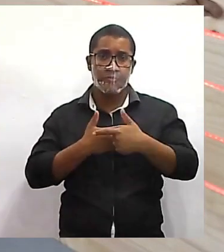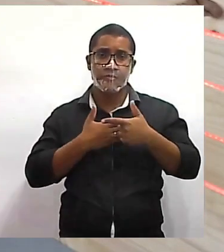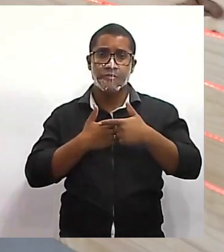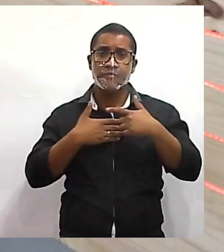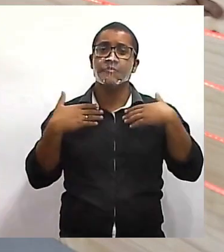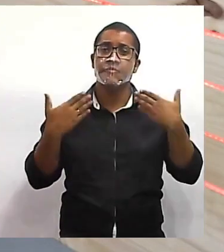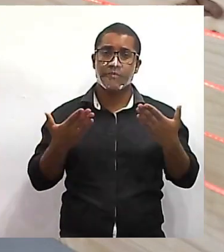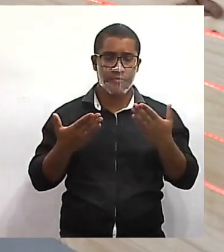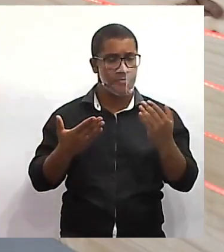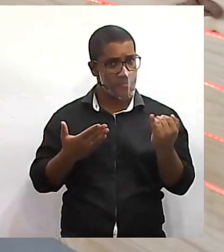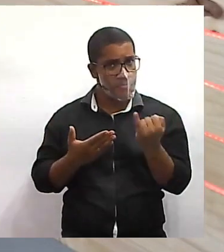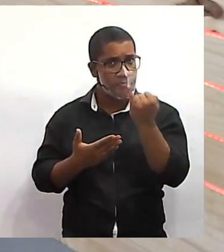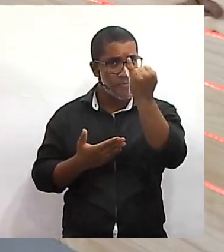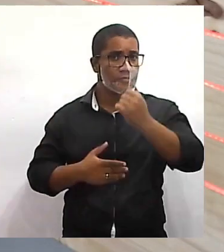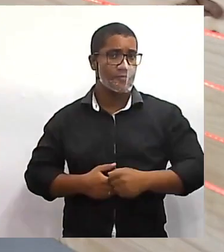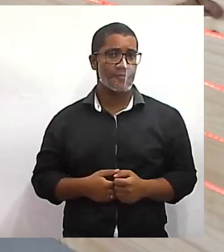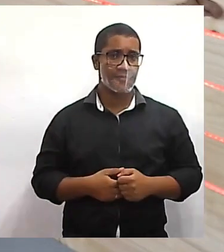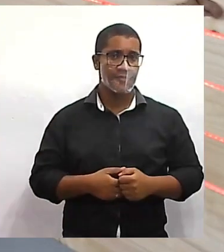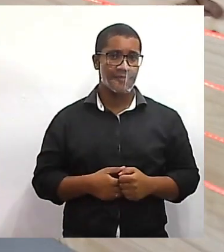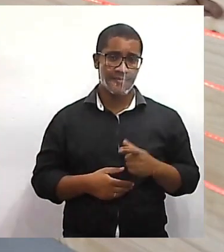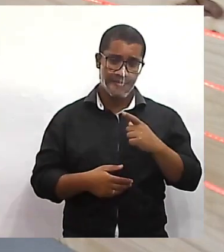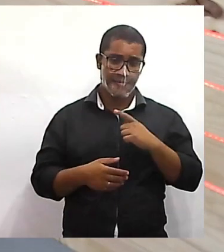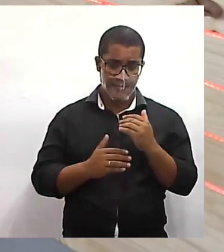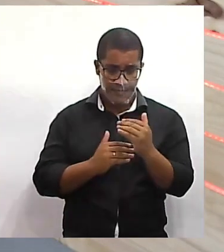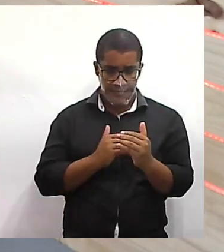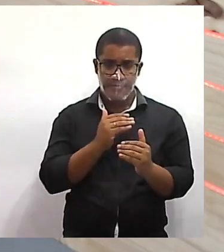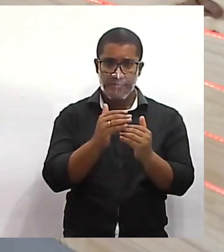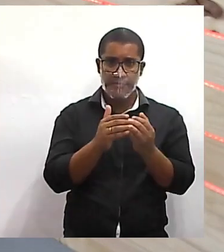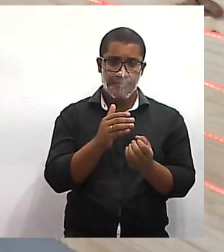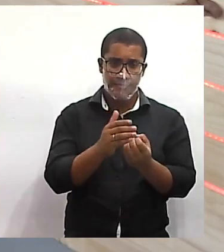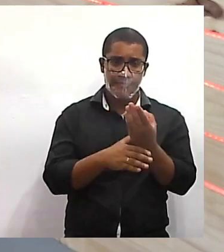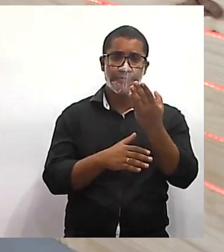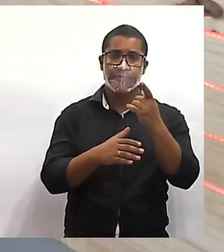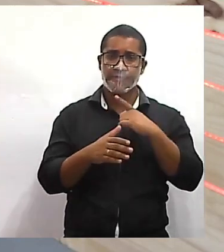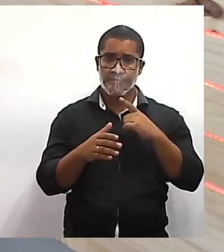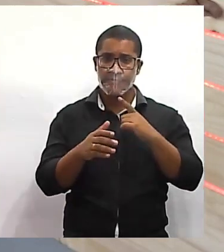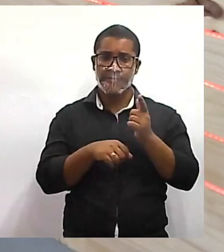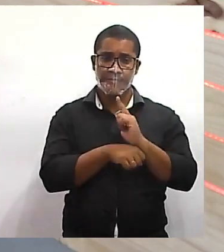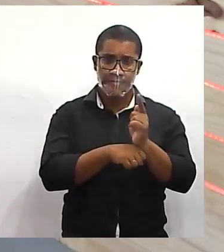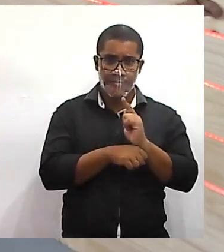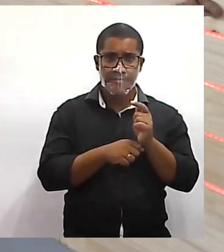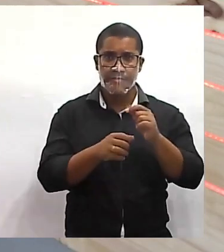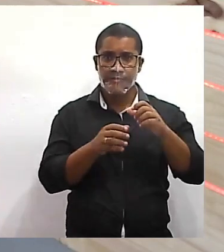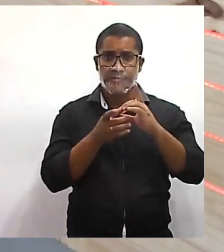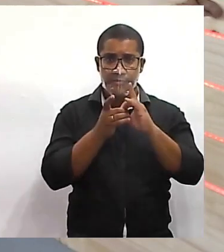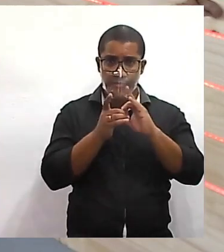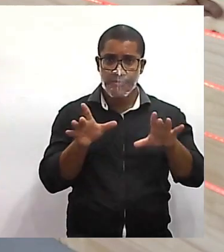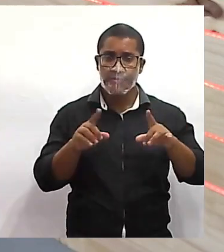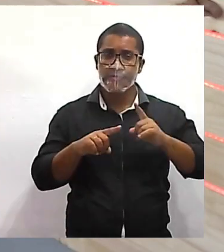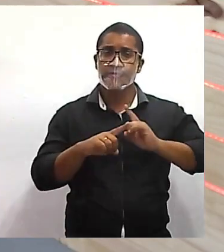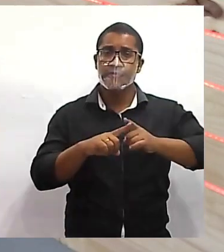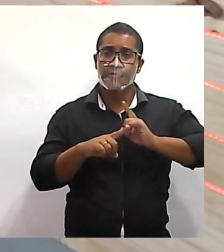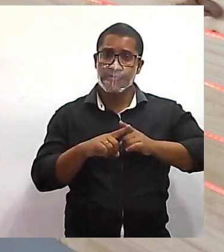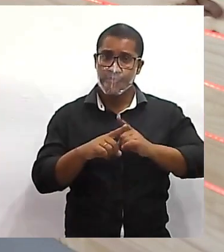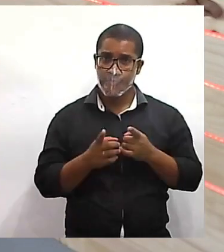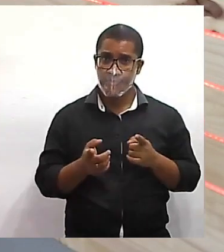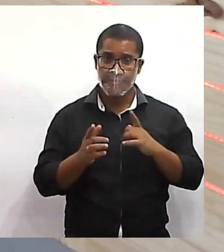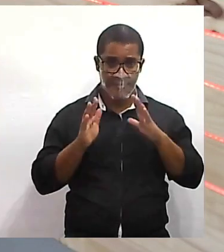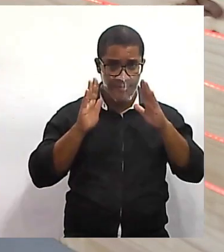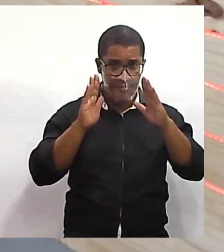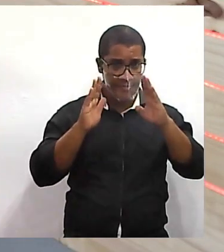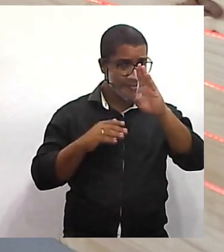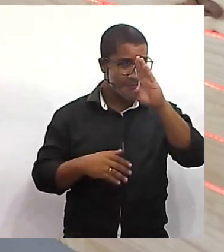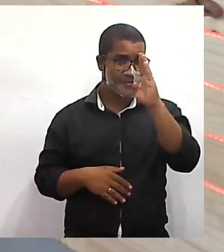fundamental, eu acho, Renata, nessa construção dessa gestão democrática, porque ele está